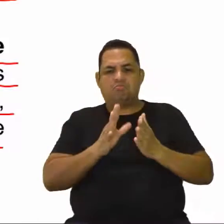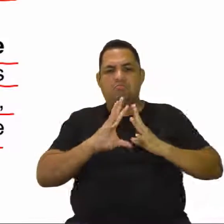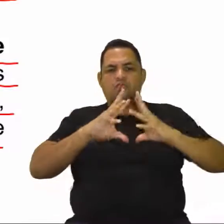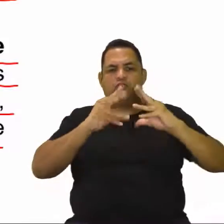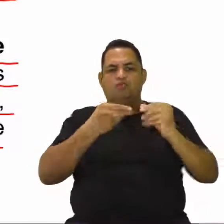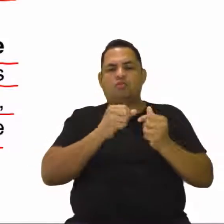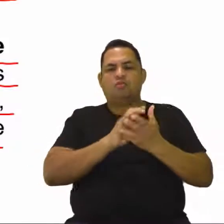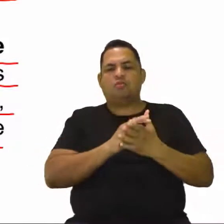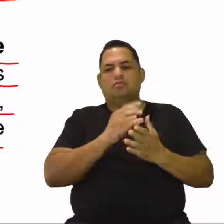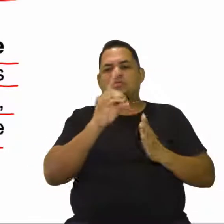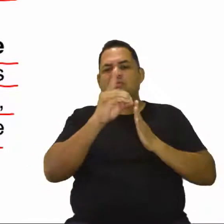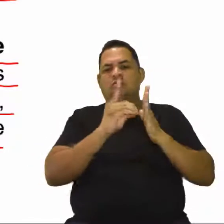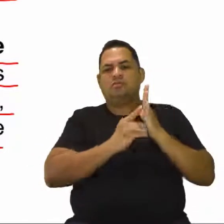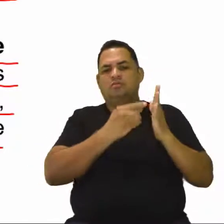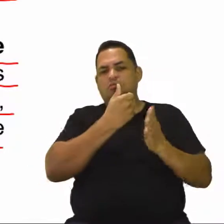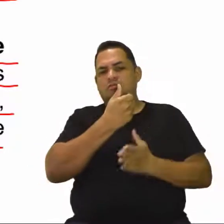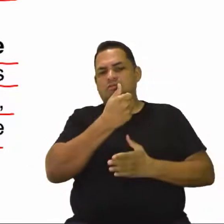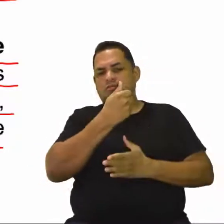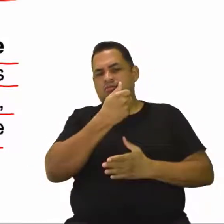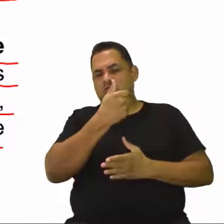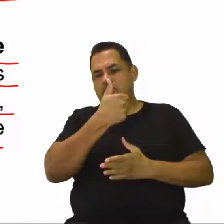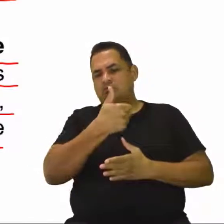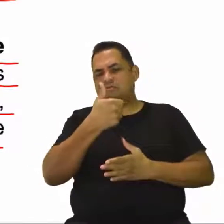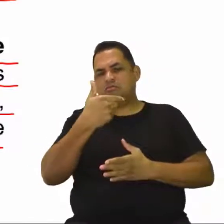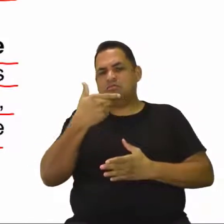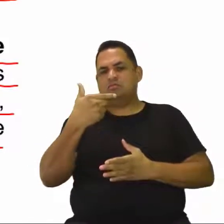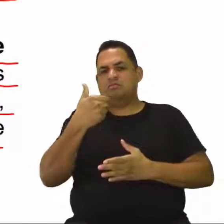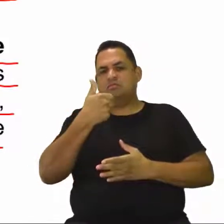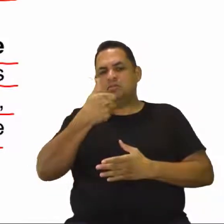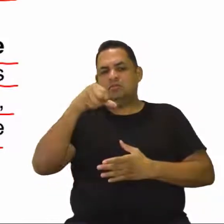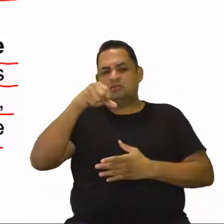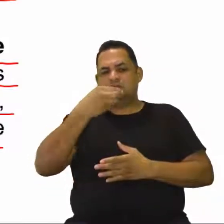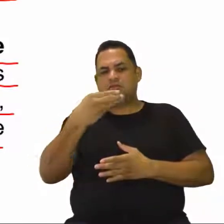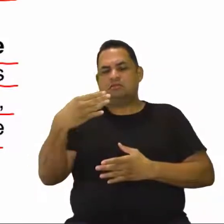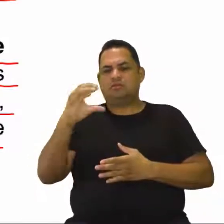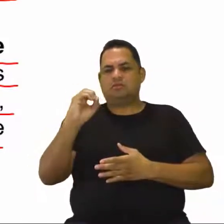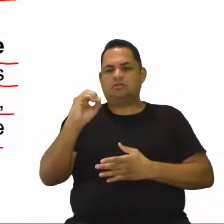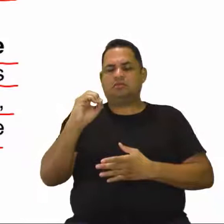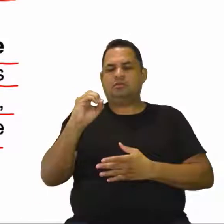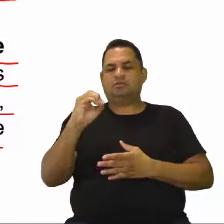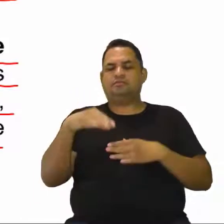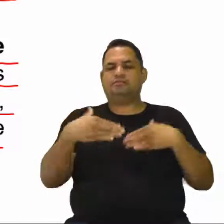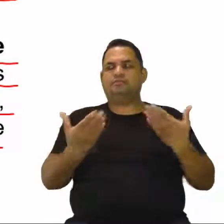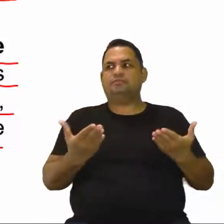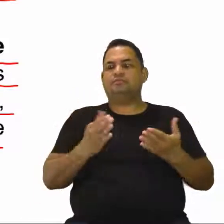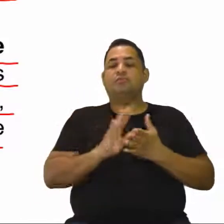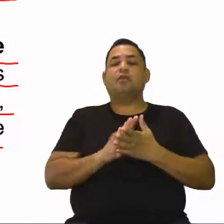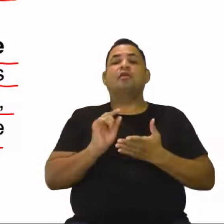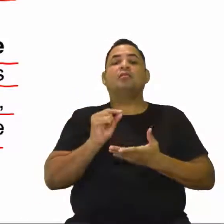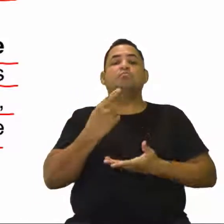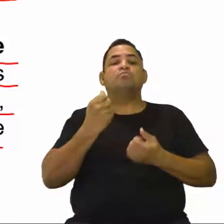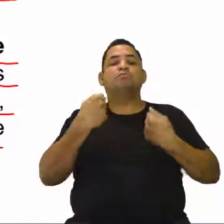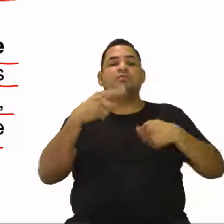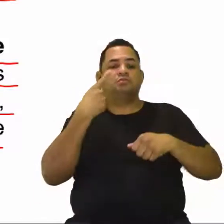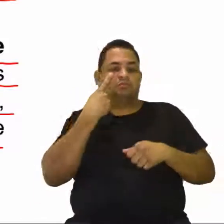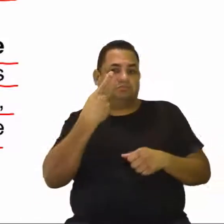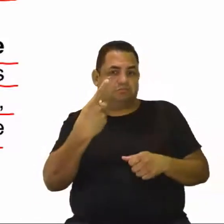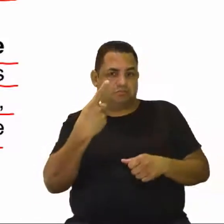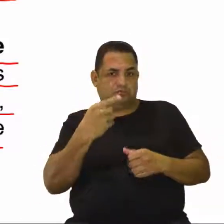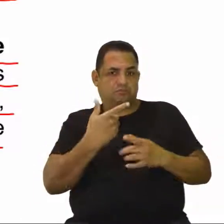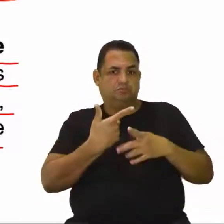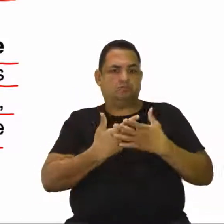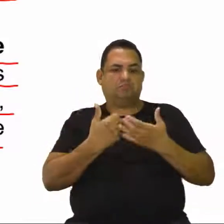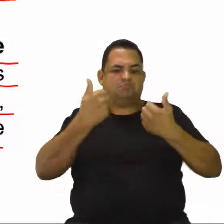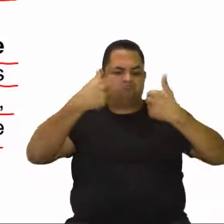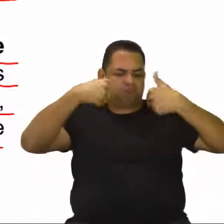toda a década de 1930. Então, o que tu pode observar? Essa crise